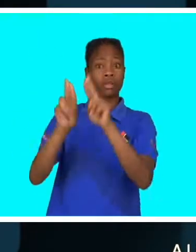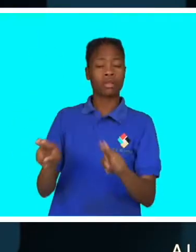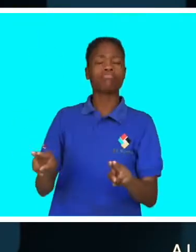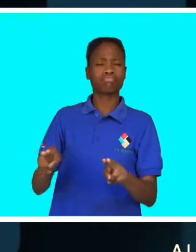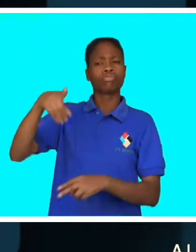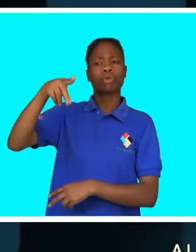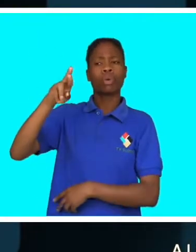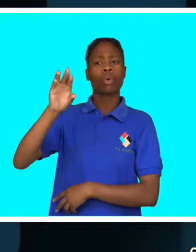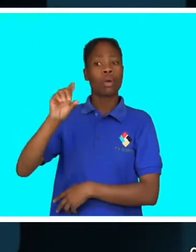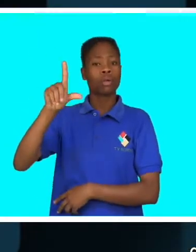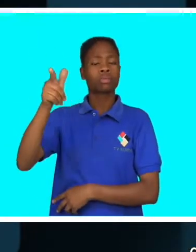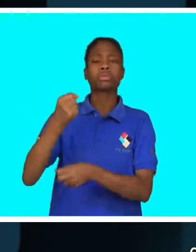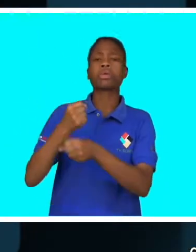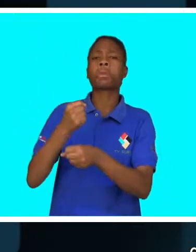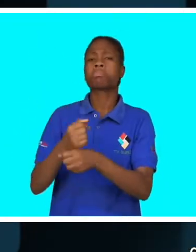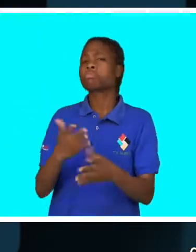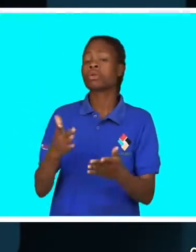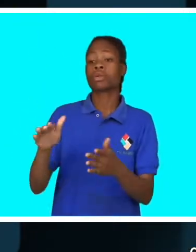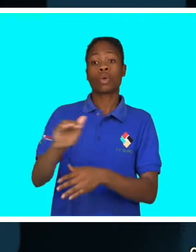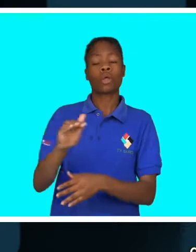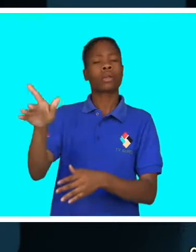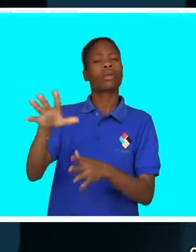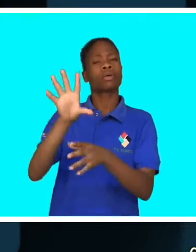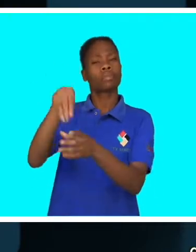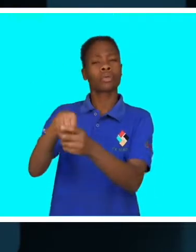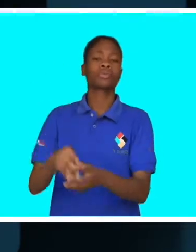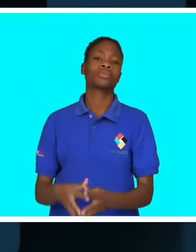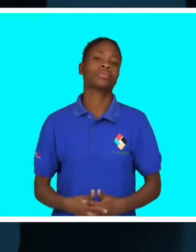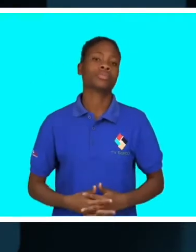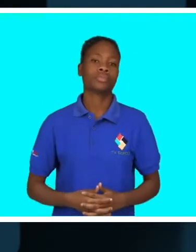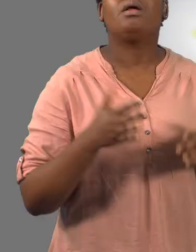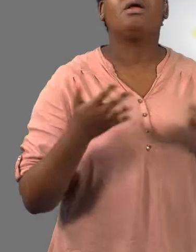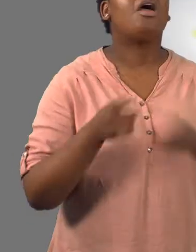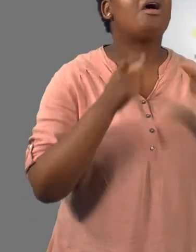organização internacional que trabalha em prol de uma sociedade inclusiva.